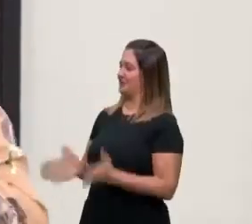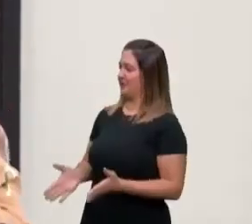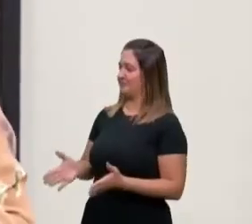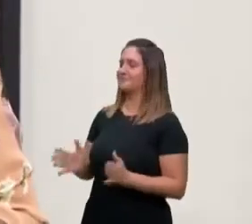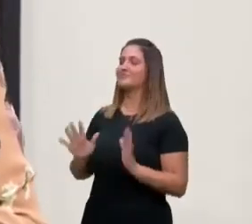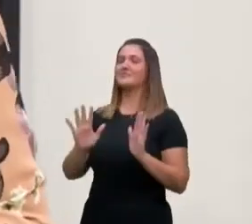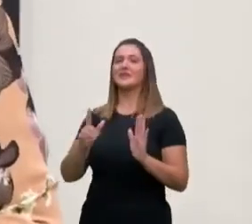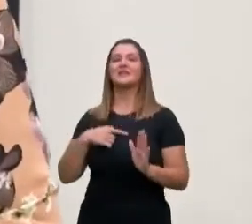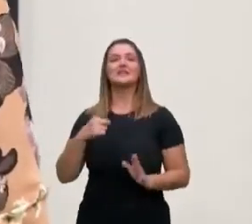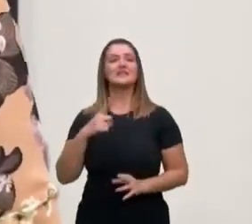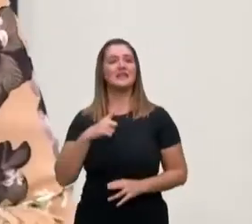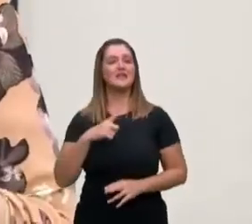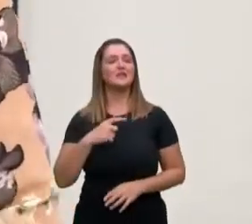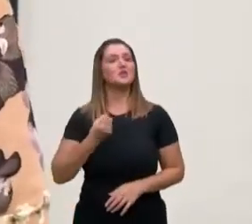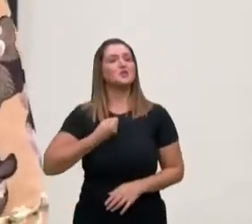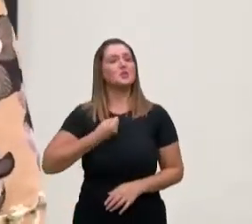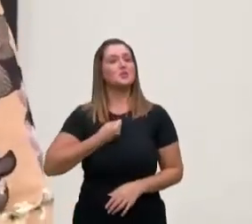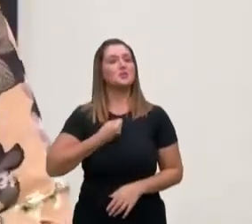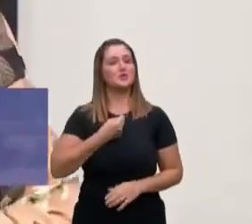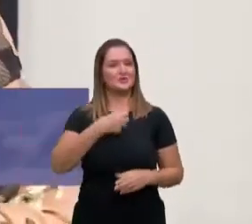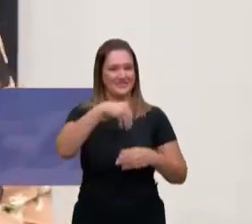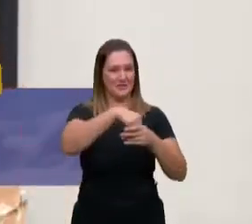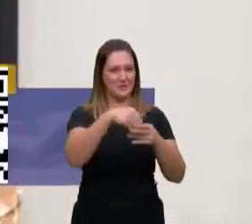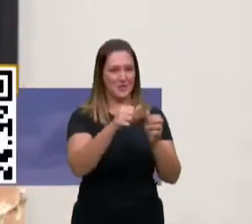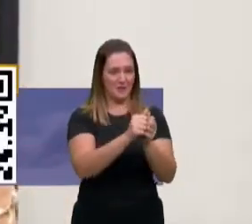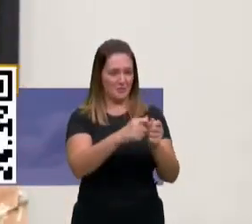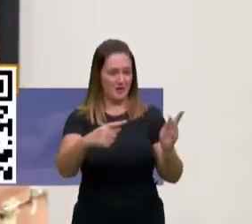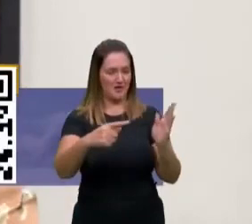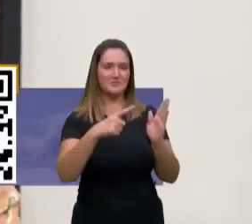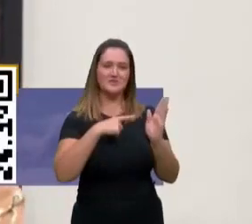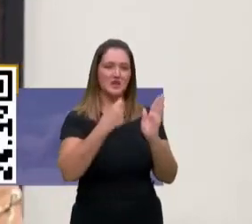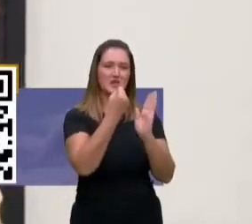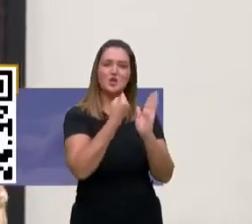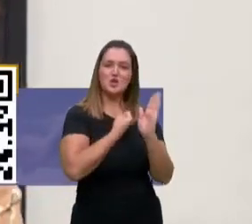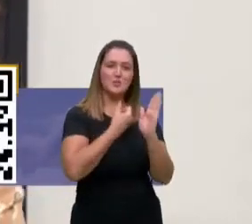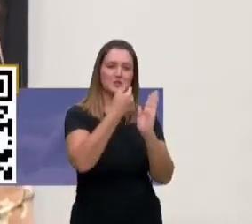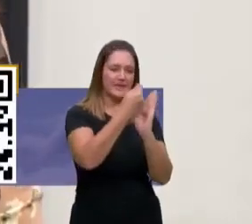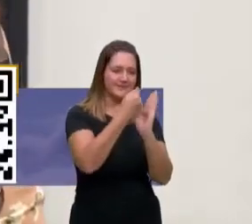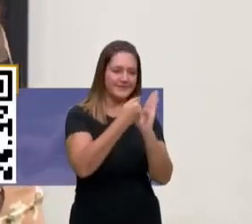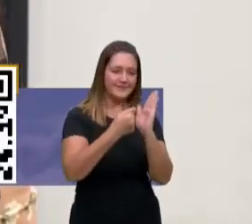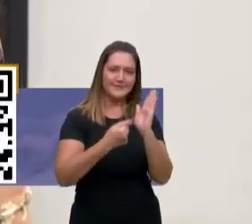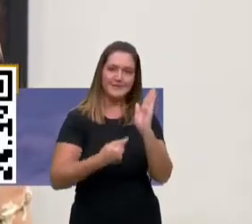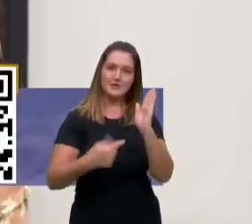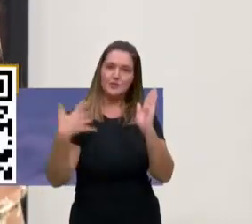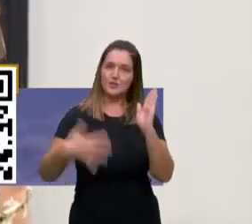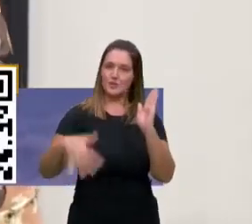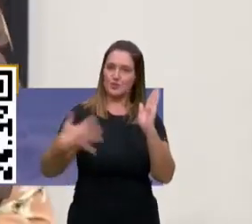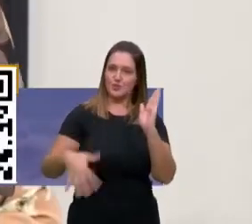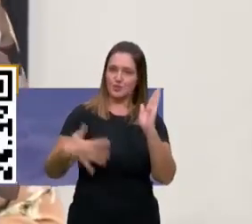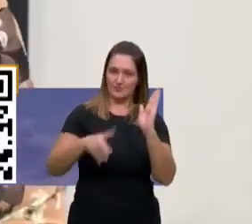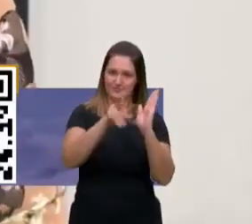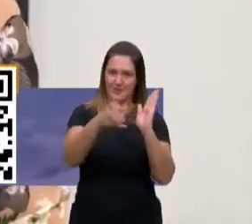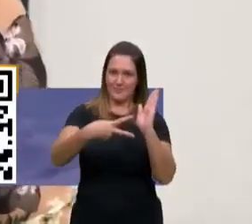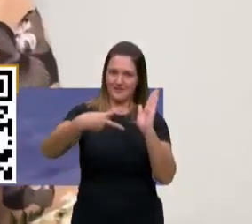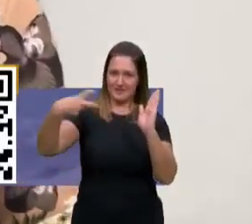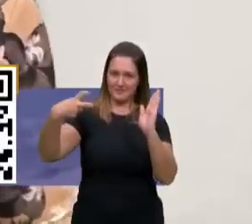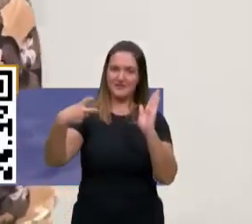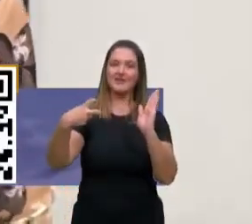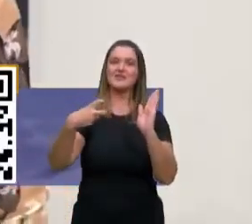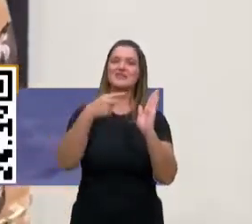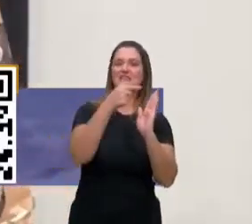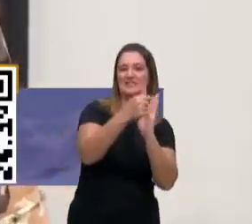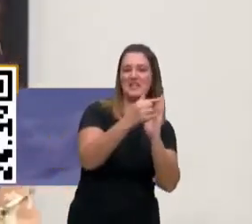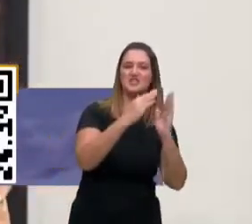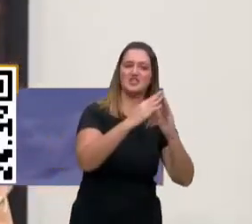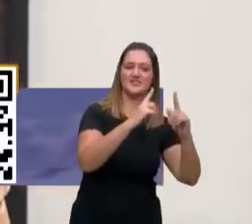aqui. Gente, e uma coisa, o número 7 aparece bastante no livro de Apocalipse. Você vai perceber isso ao longo dos estudos.